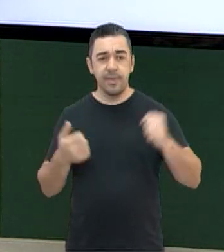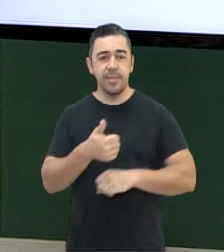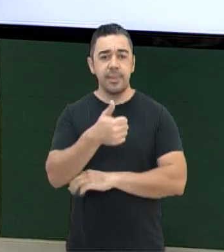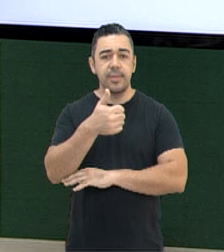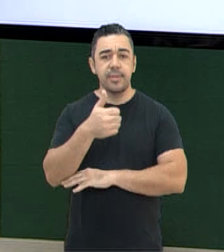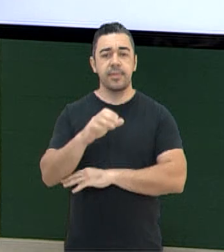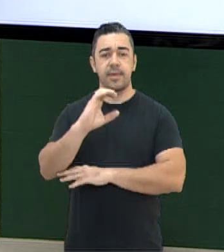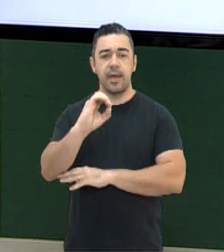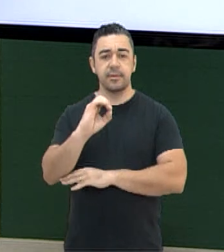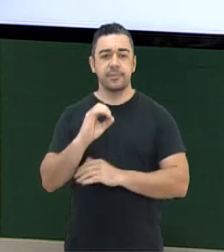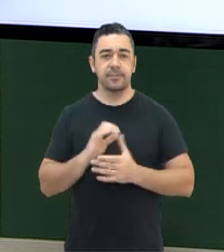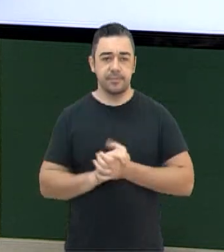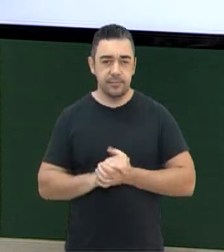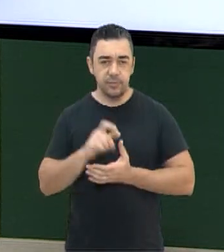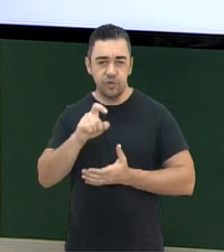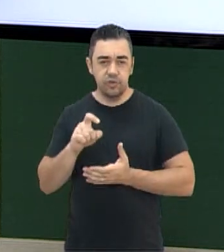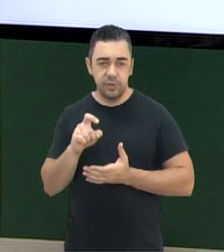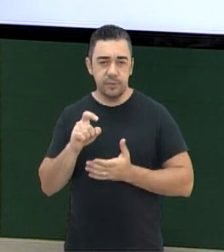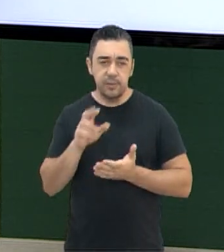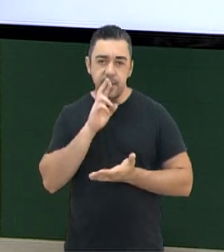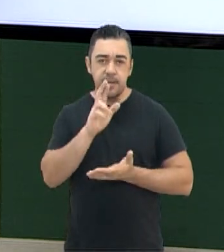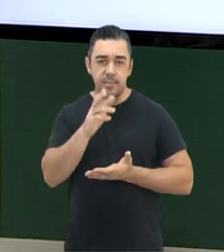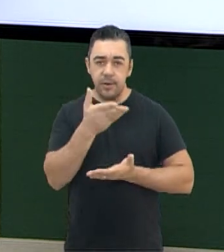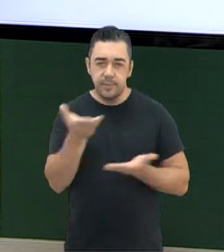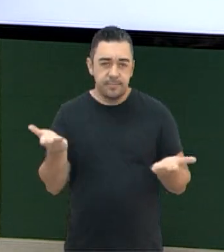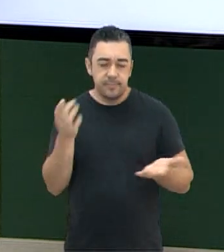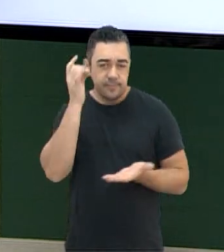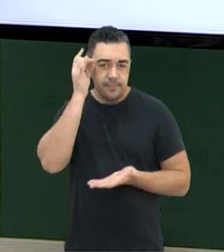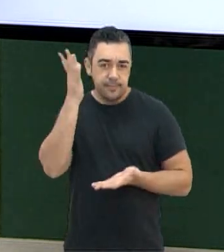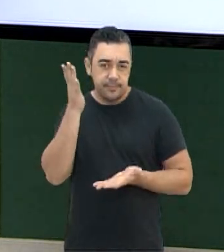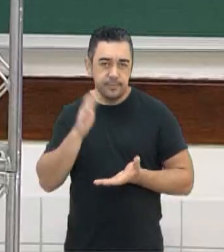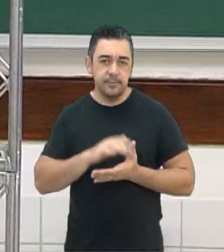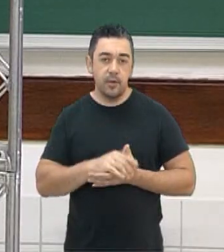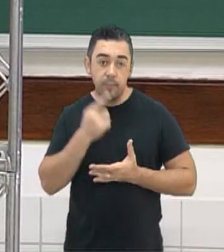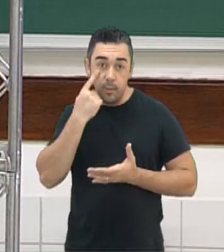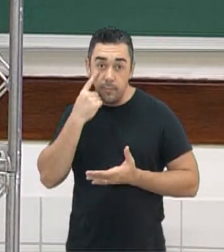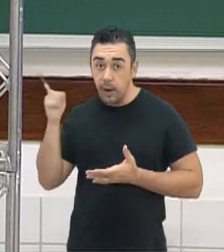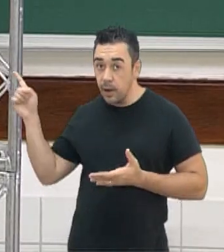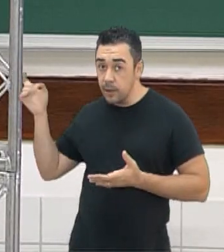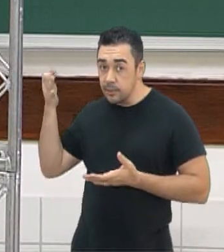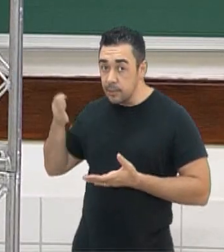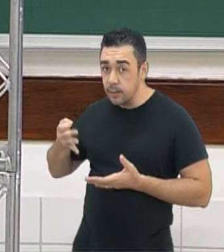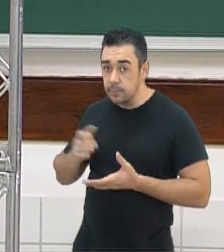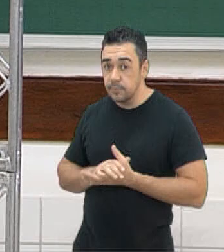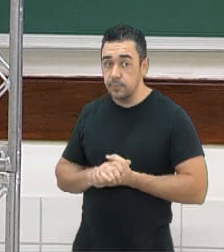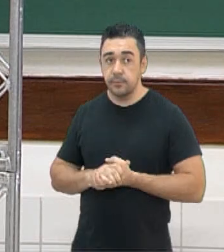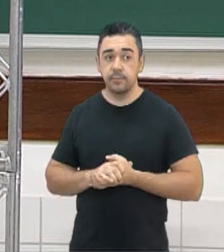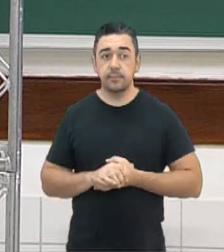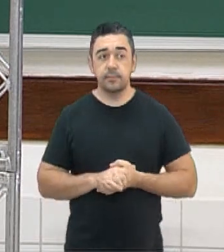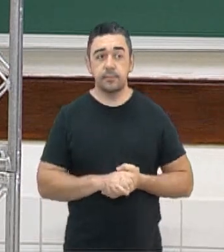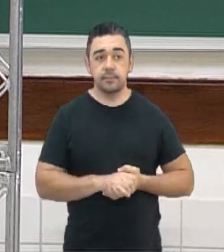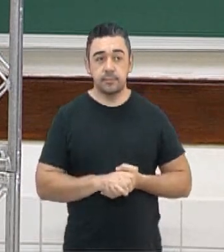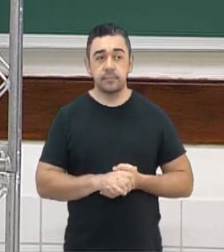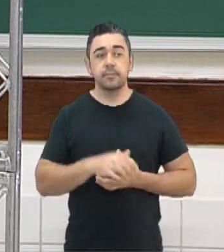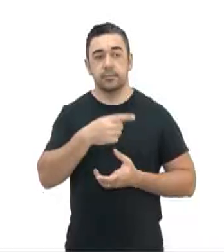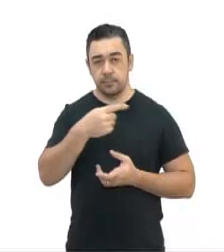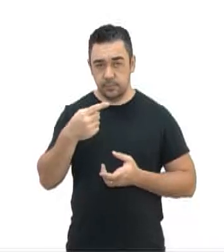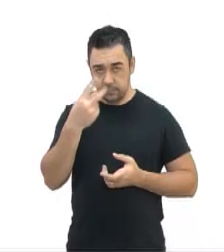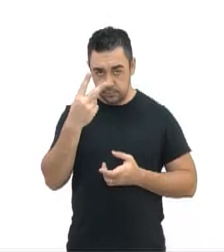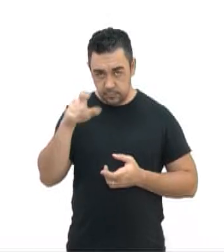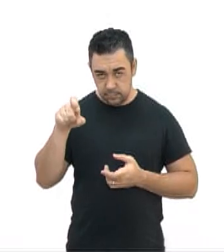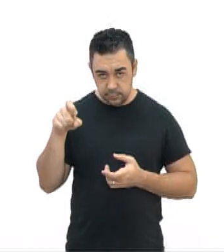2, 10x. É a minha resposta. Vamos ver se ficou certo? Olha lá.